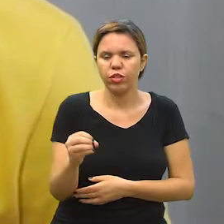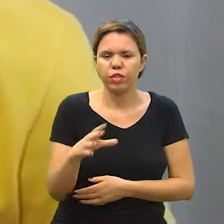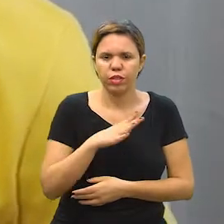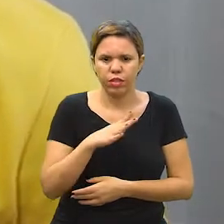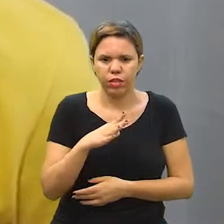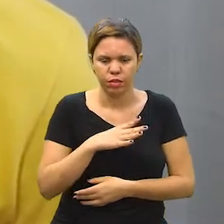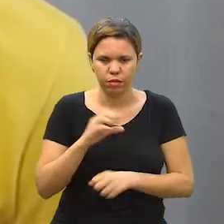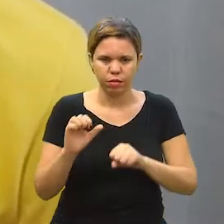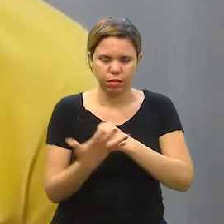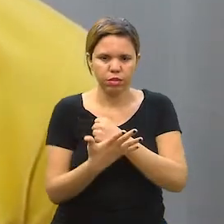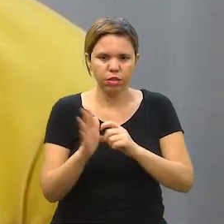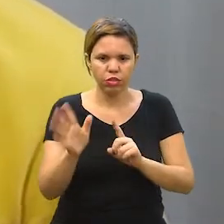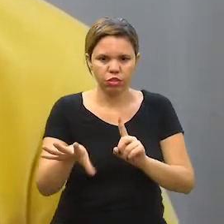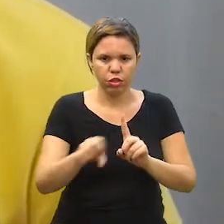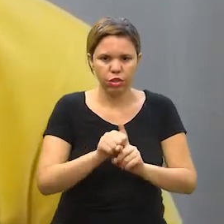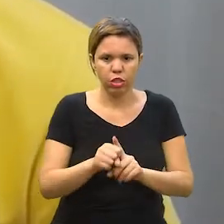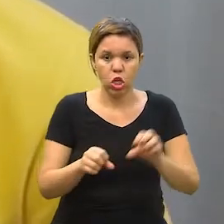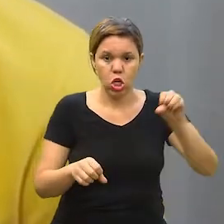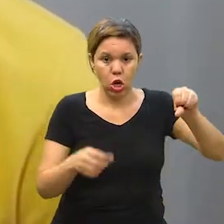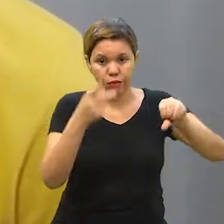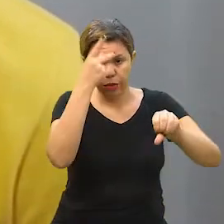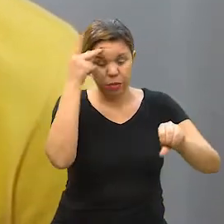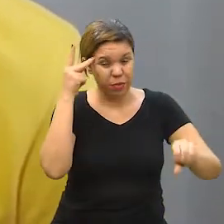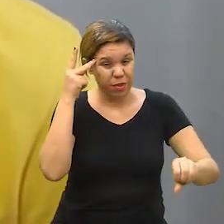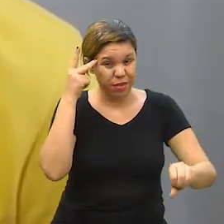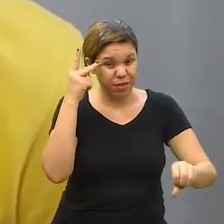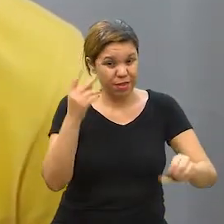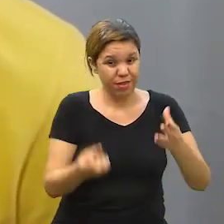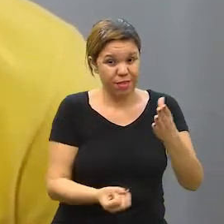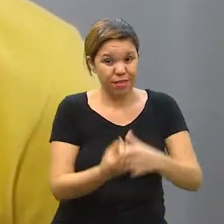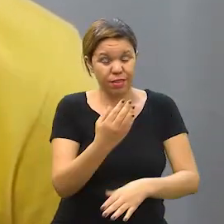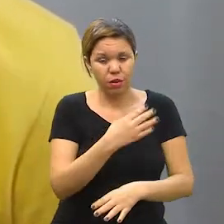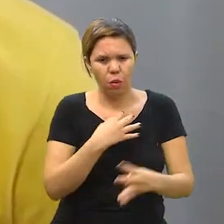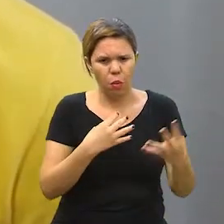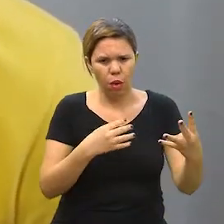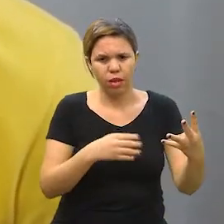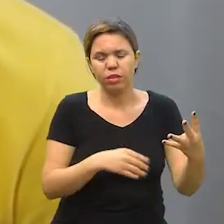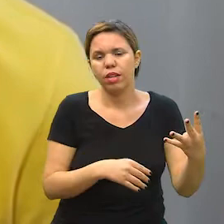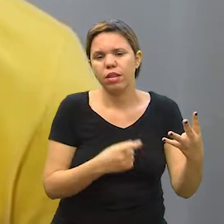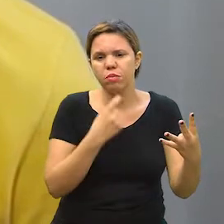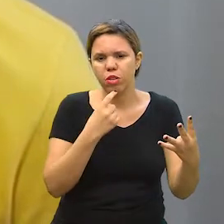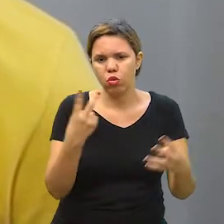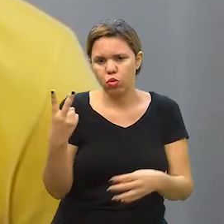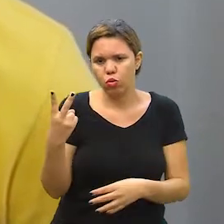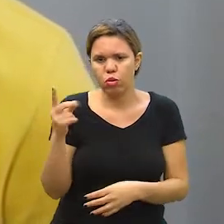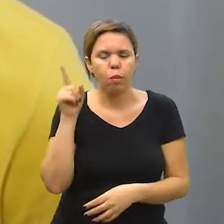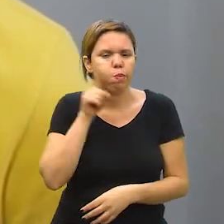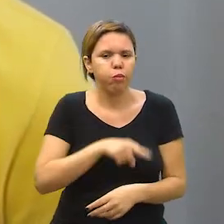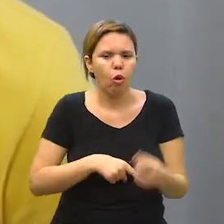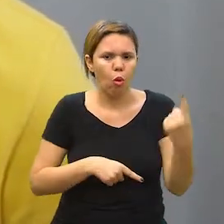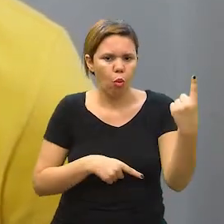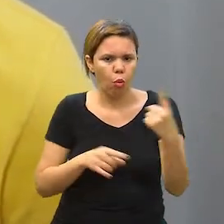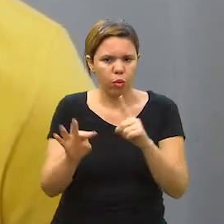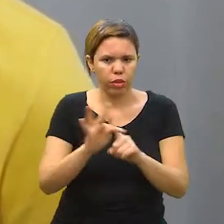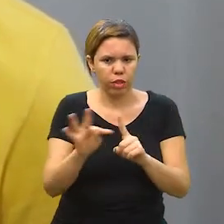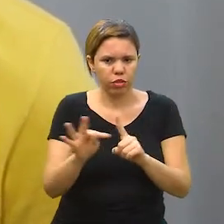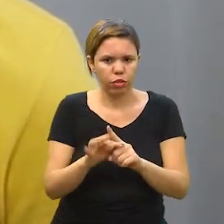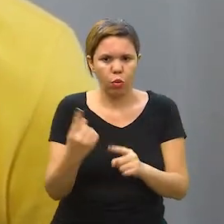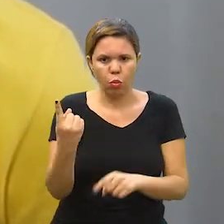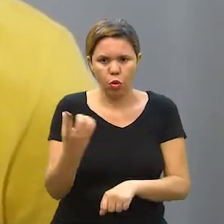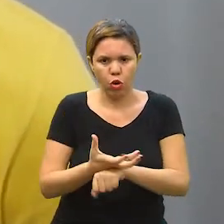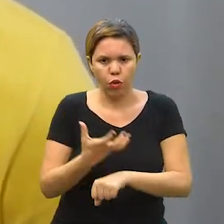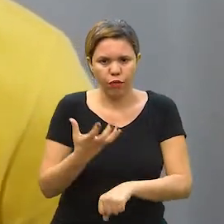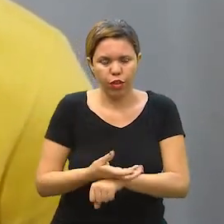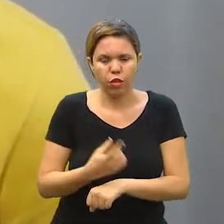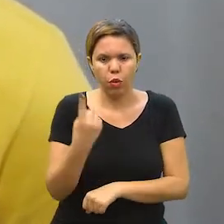novo coronavírus já fez 9 vítimas fatais. Foram 4 em Campinas, 2 em Americana, 1 em Itatiba, 1 em Nova Odessa